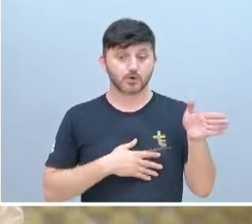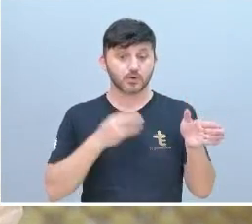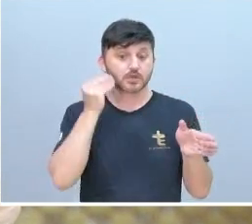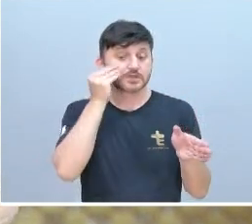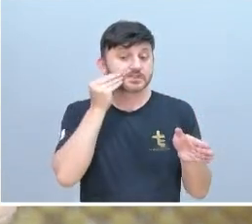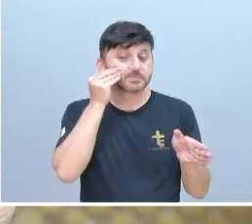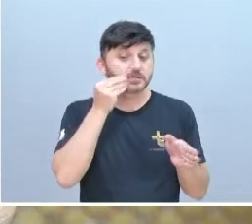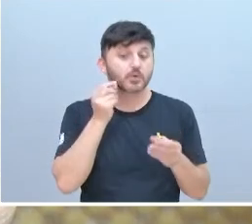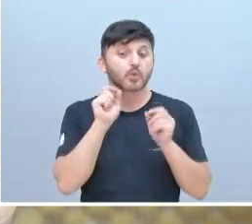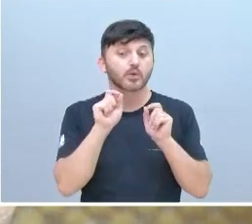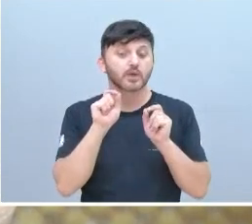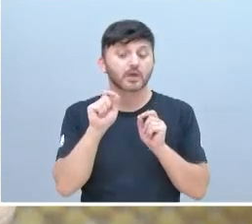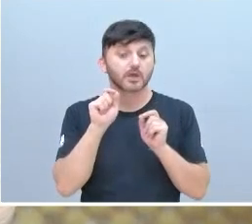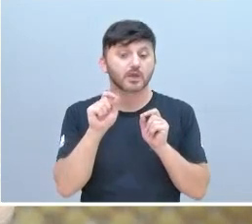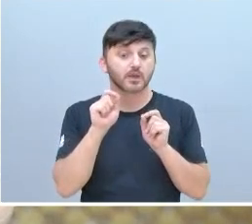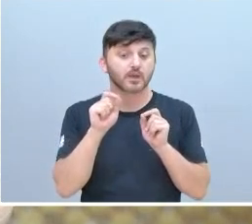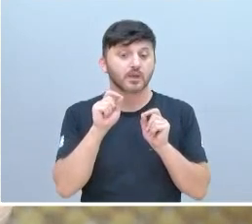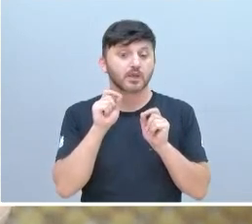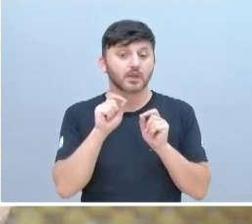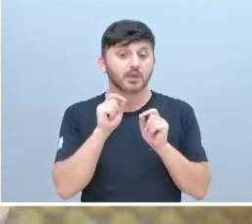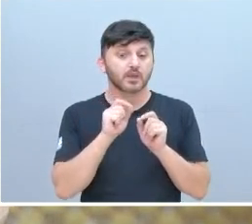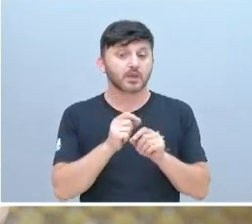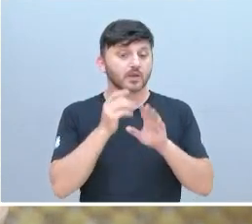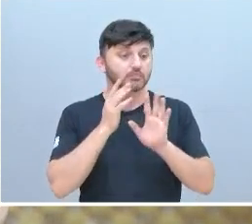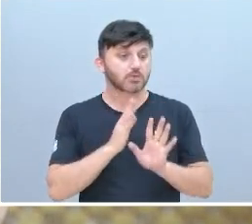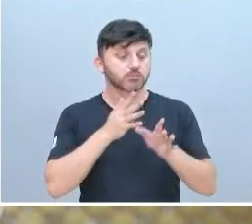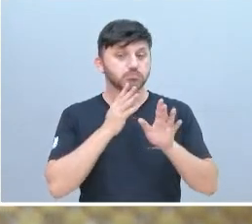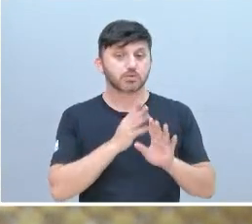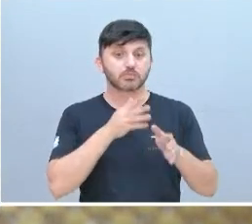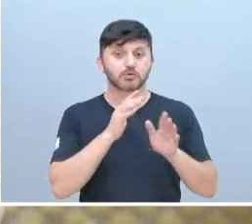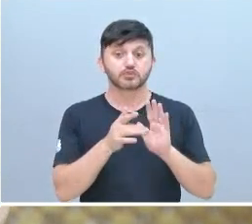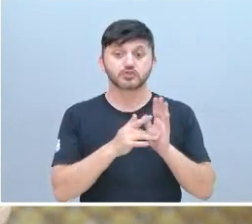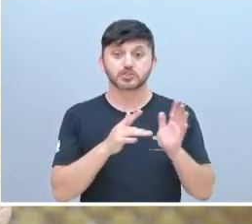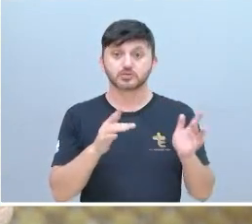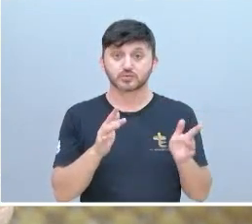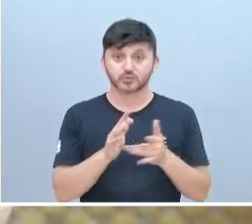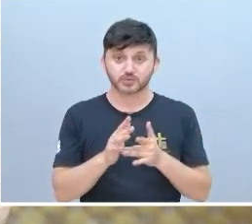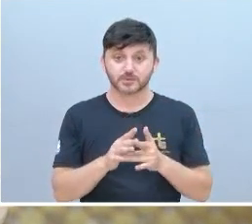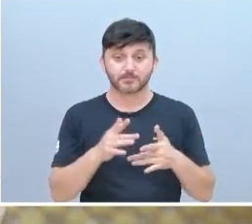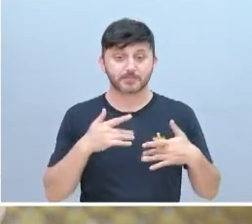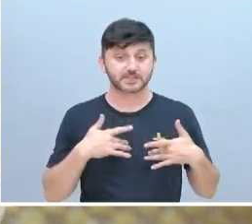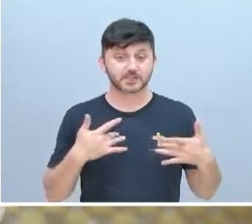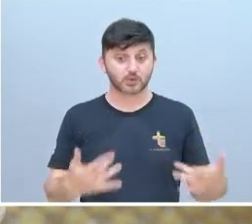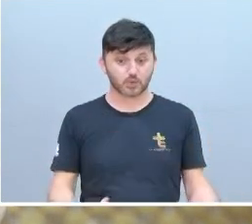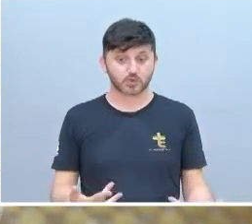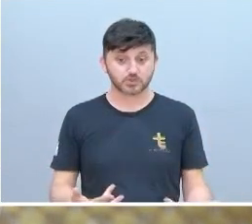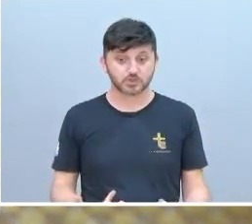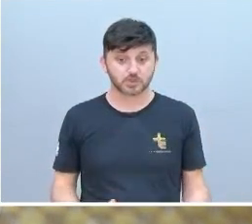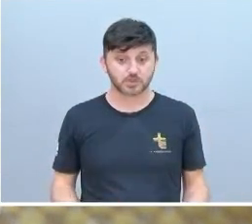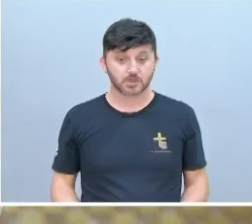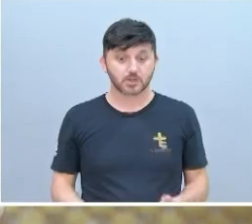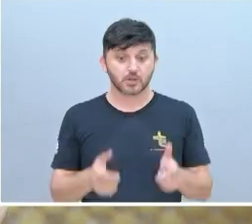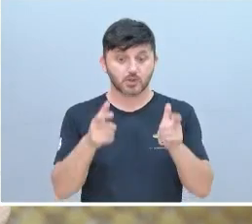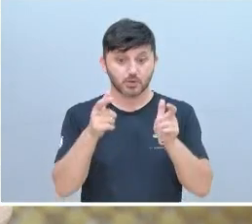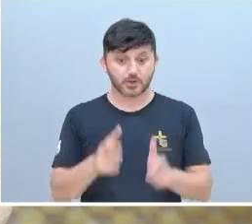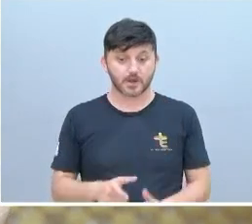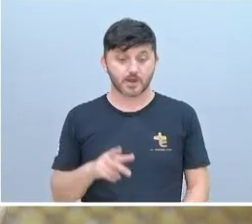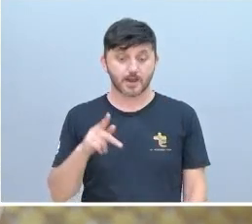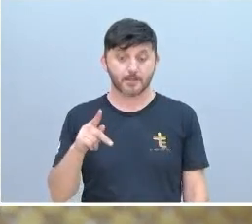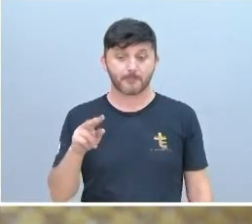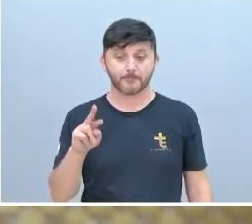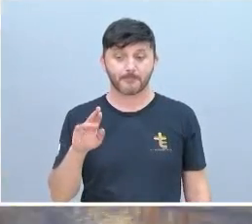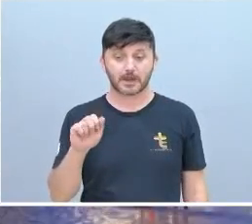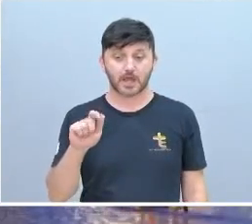da peregrinação de Jesus Misericordioso, eu diria a peregrinação da misericórdia. Será por